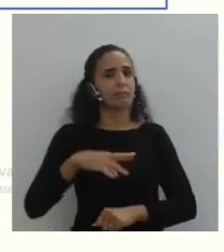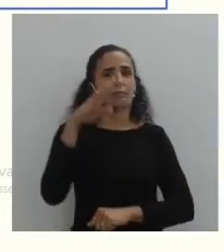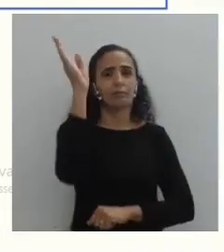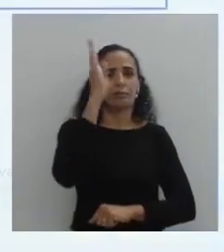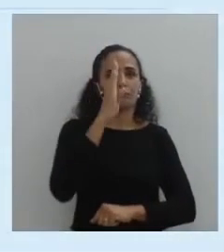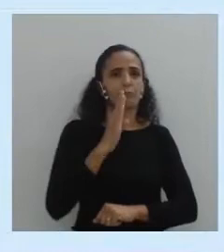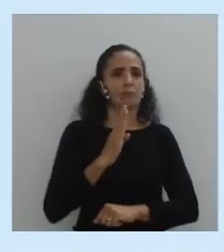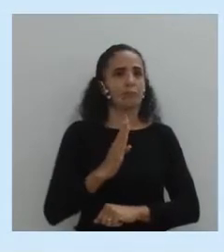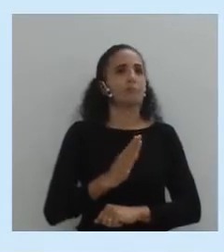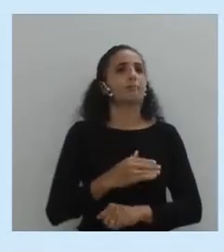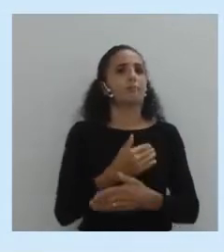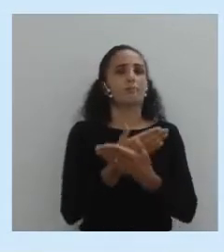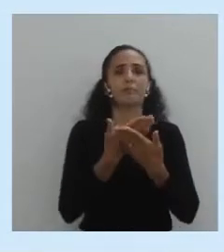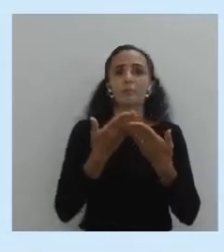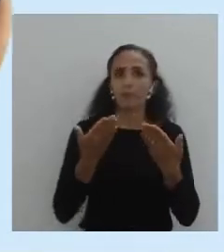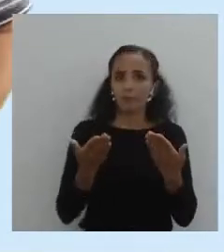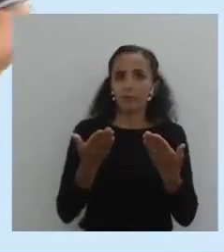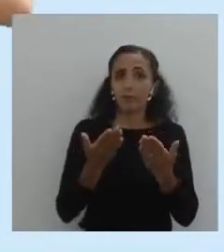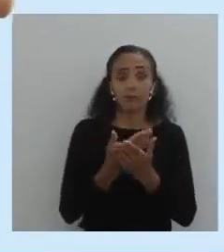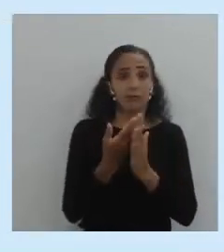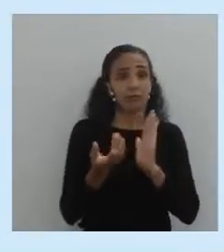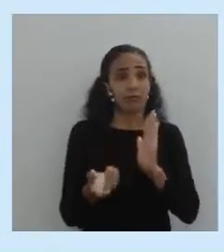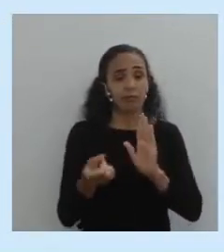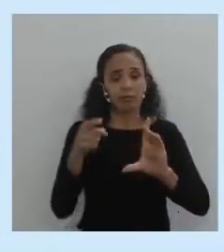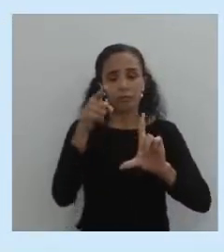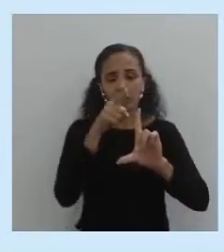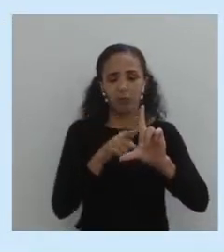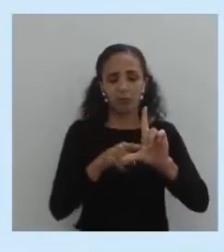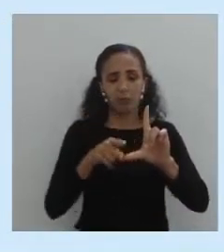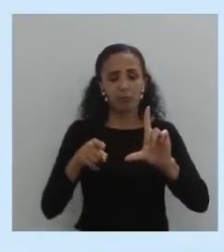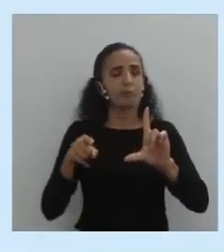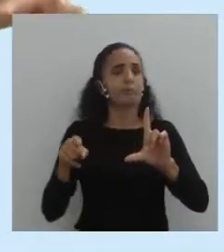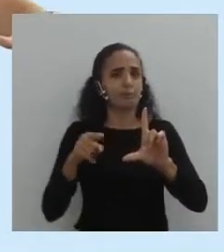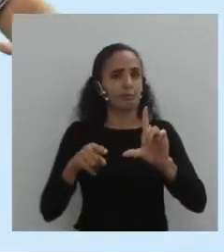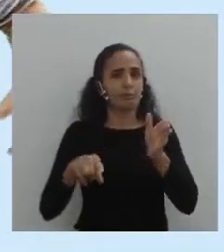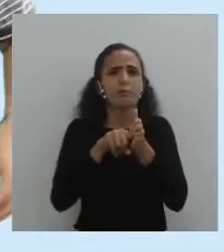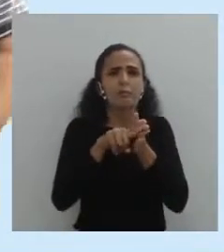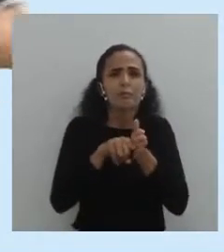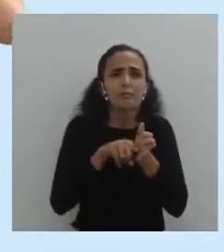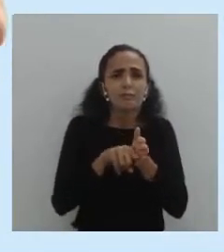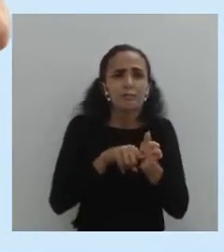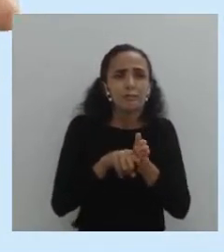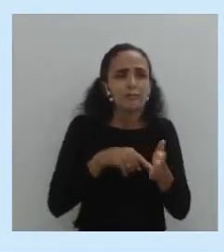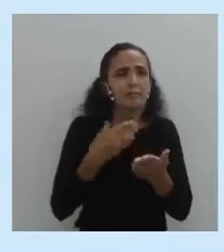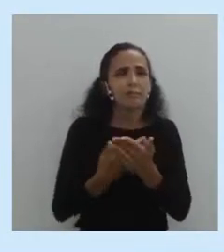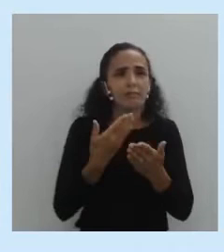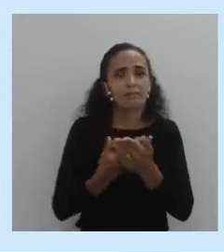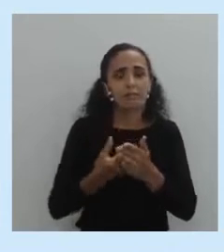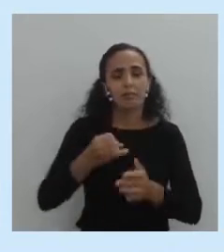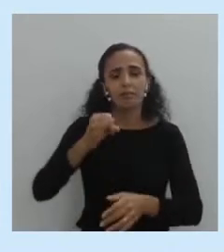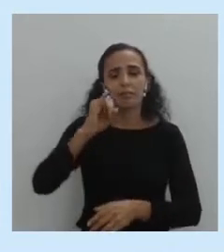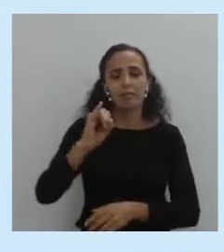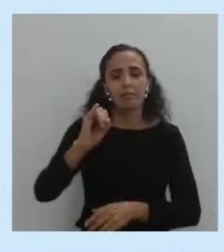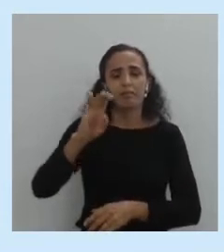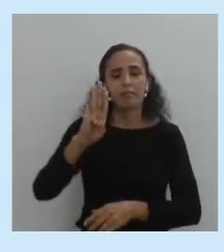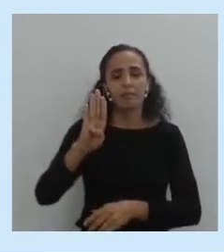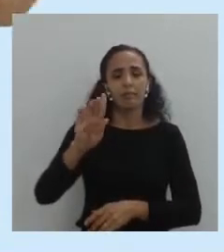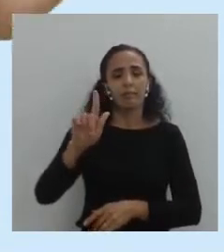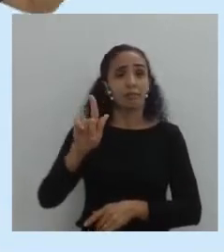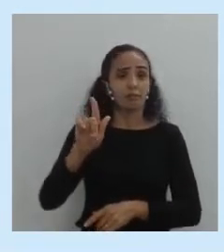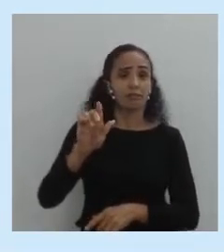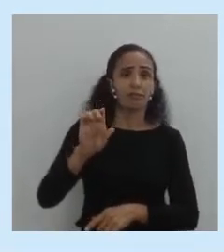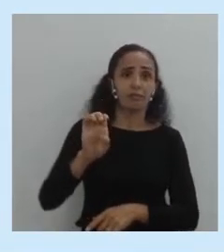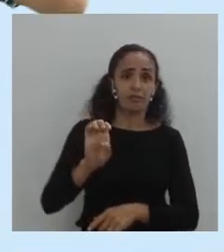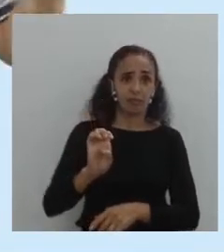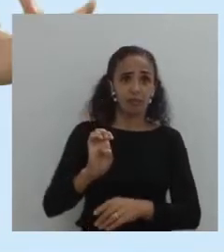mim. Vamos conhecer agora os dados, as pesquisas do IBGE